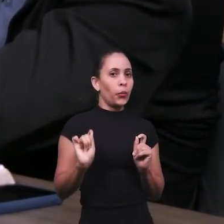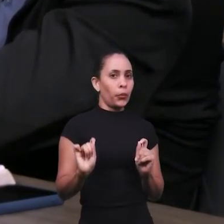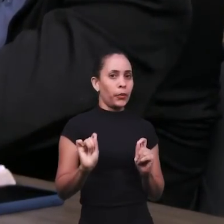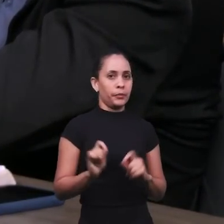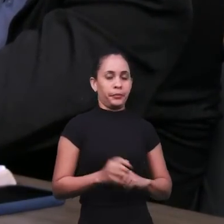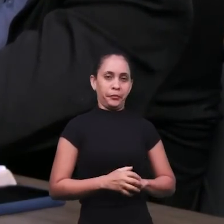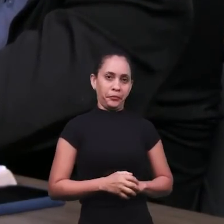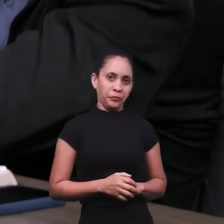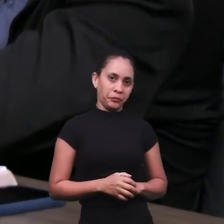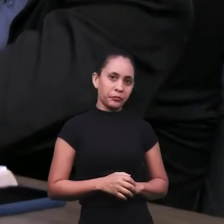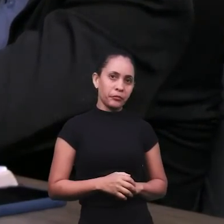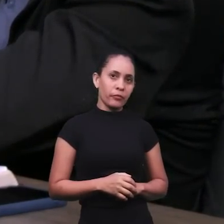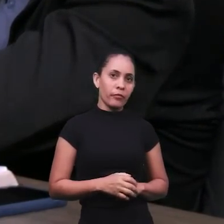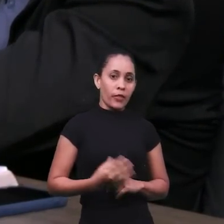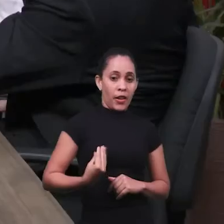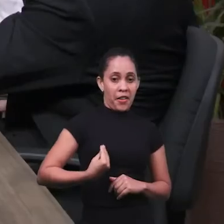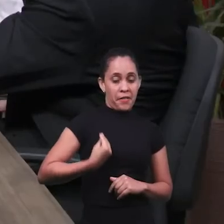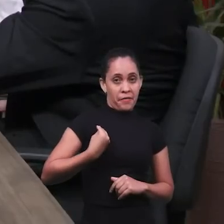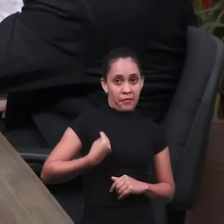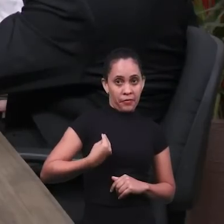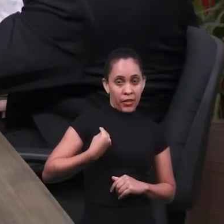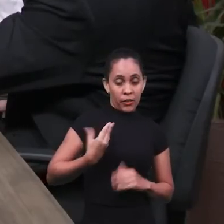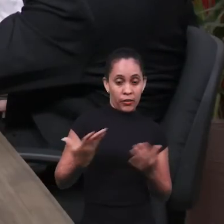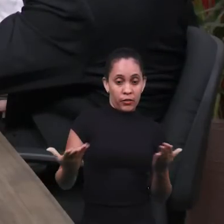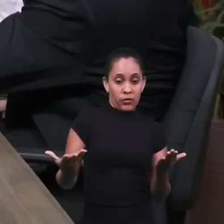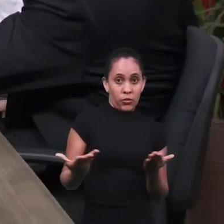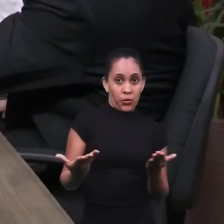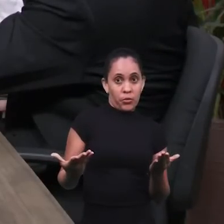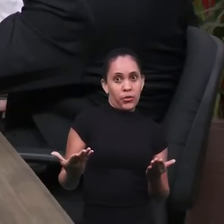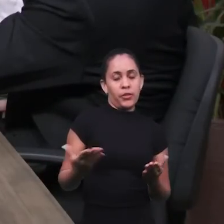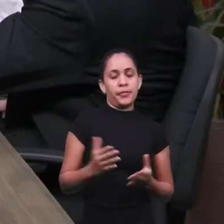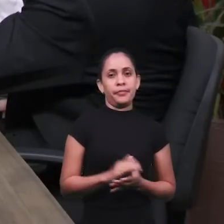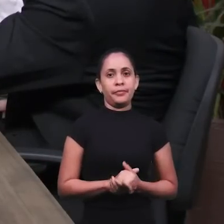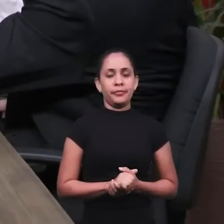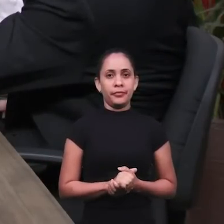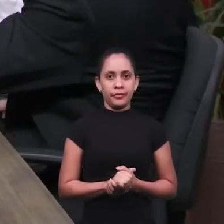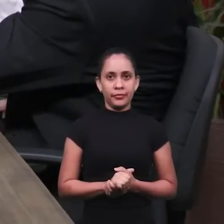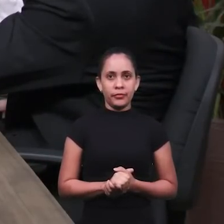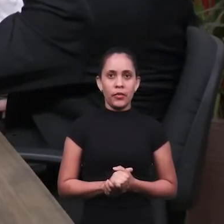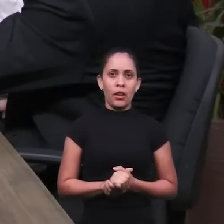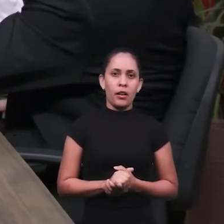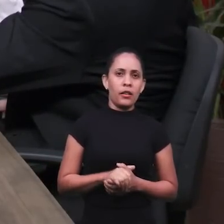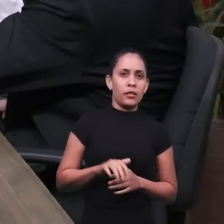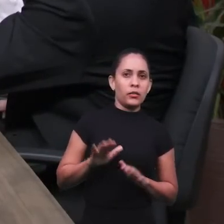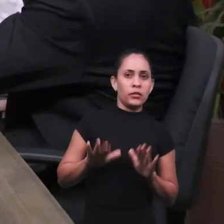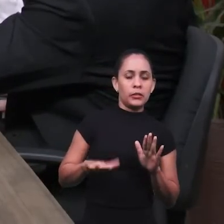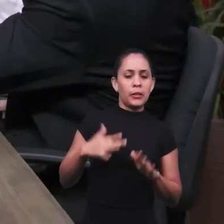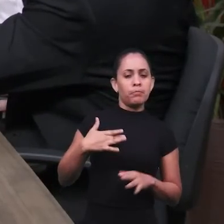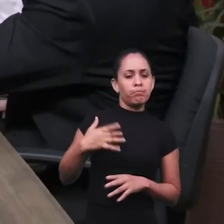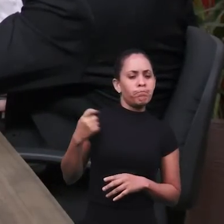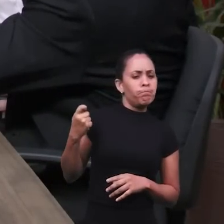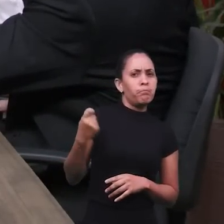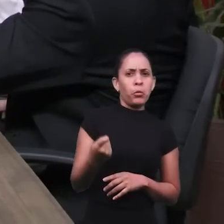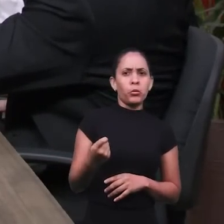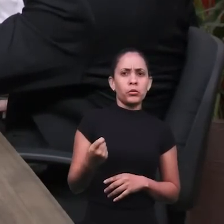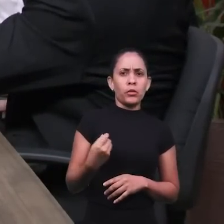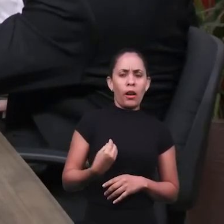situação, que a vida moderna tem quase que